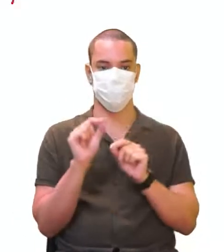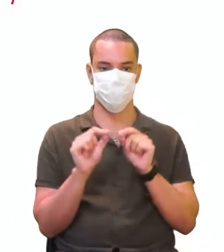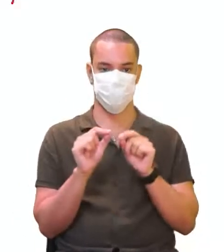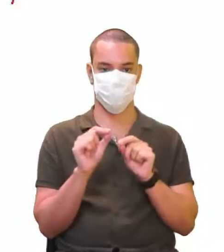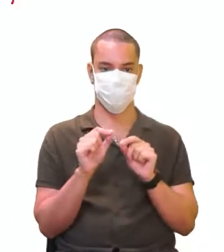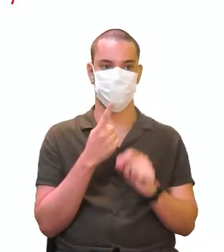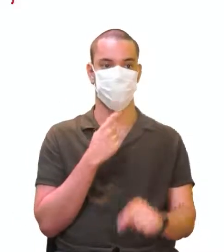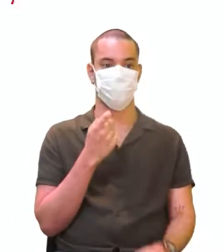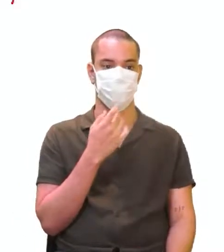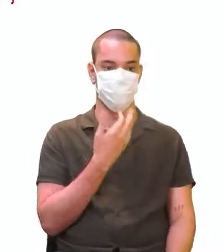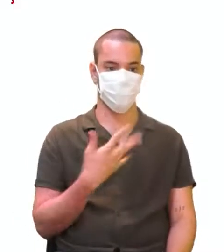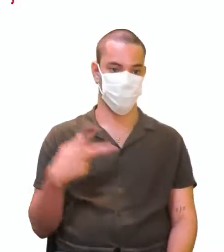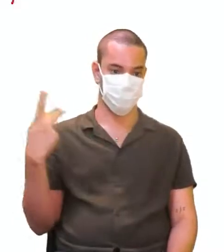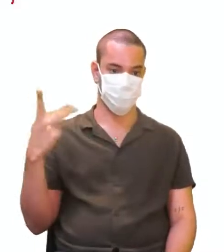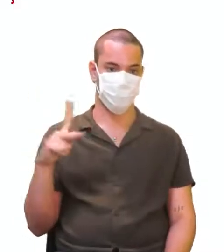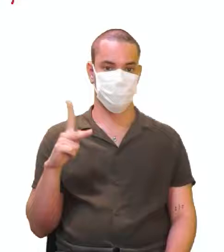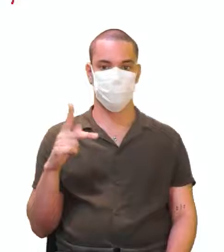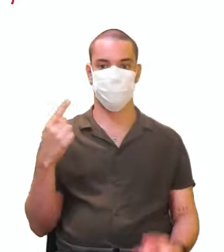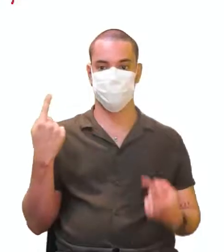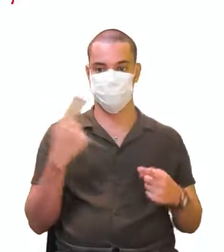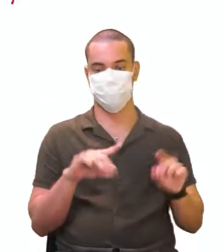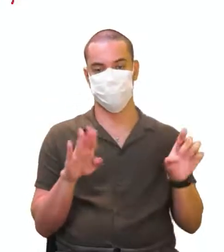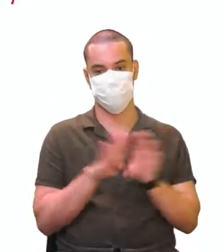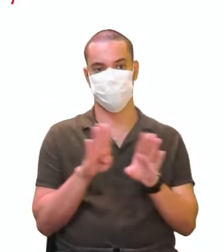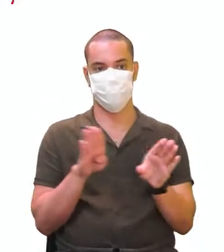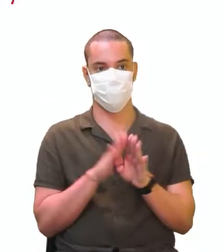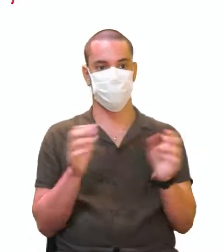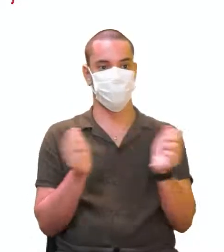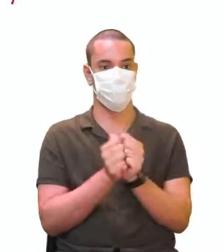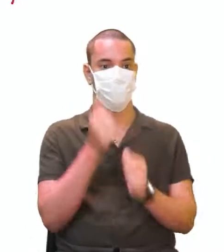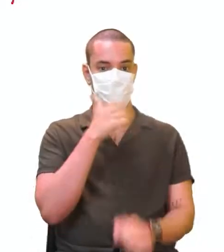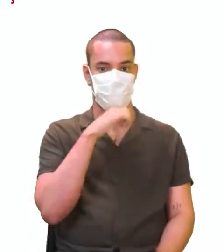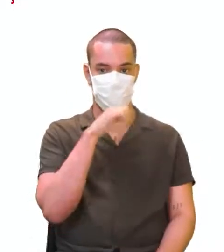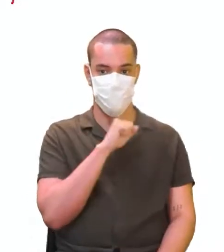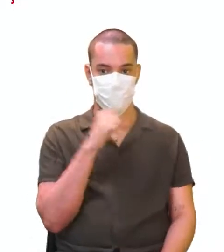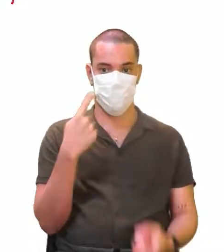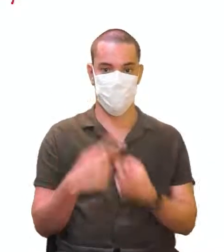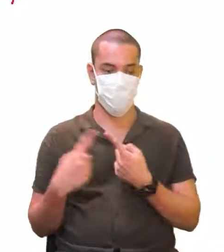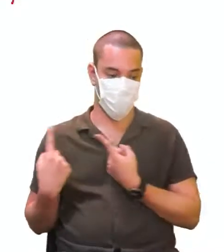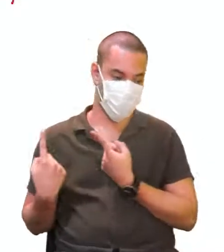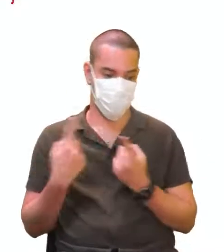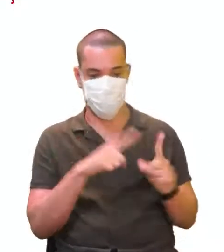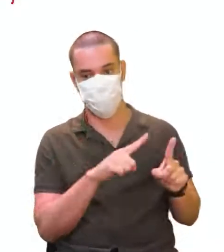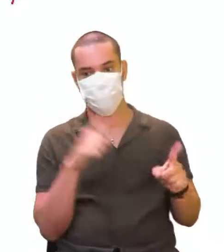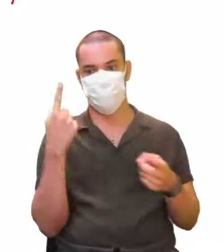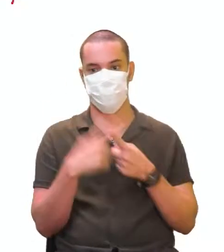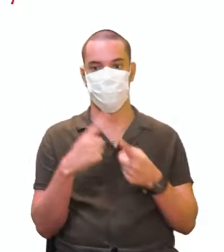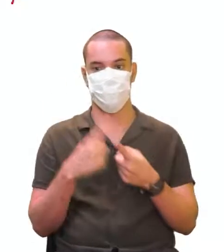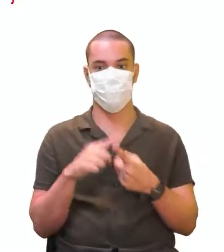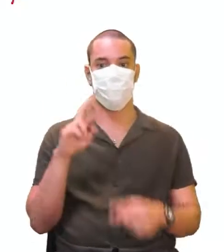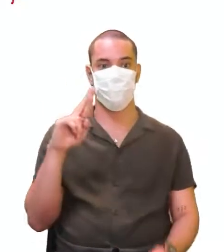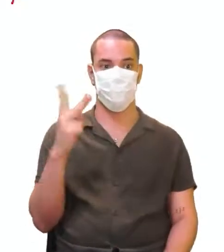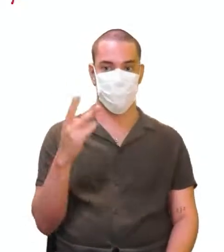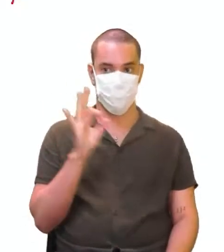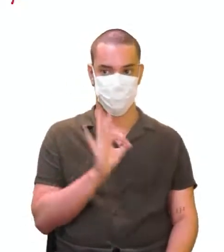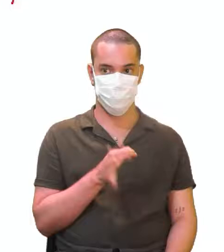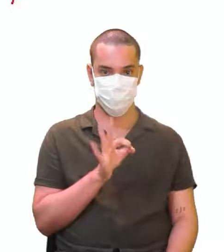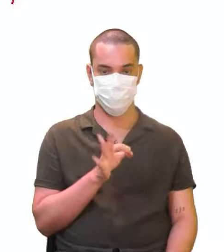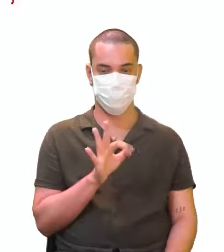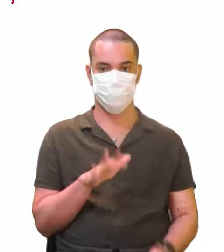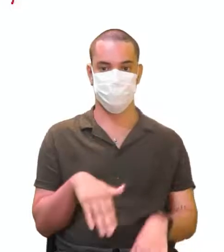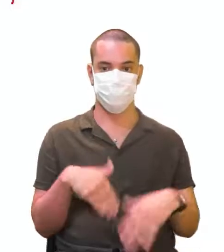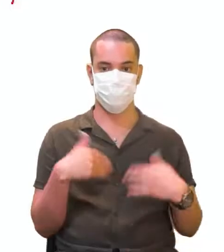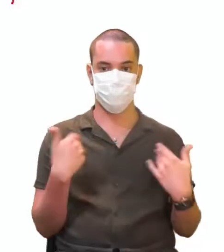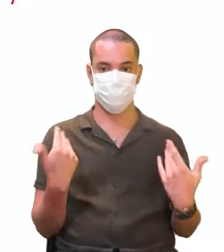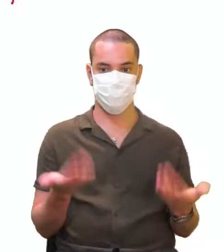o sangue dele vai ser combatido pelo sangue da mãe, que tem anticorpos RH, tá bom? Então, olha